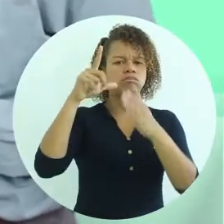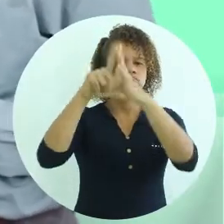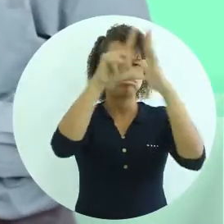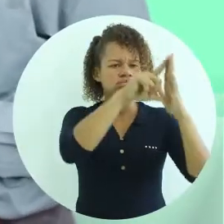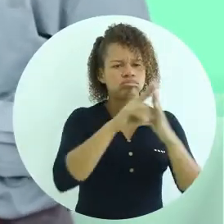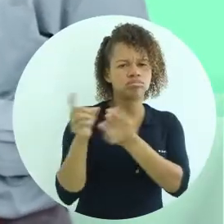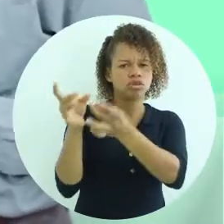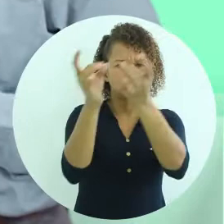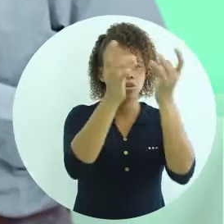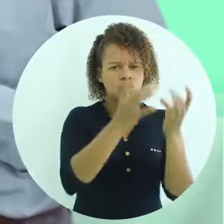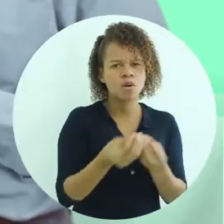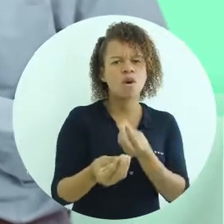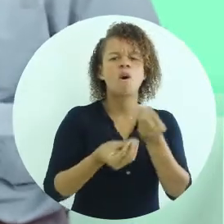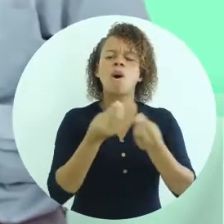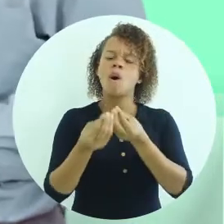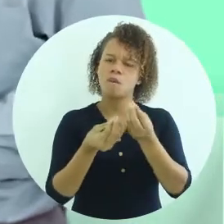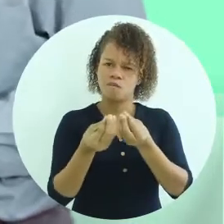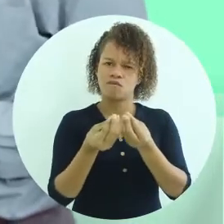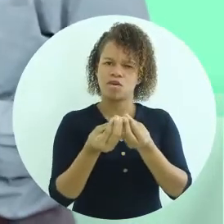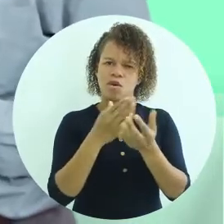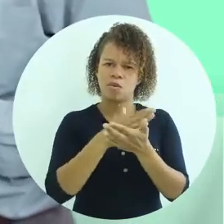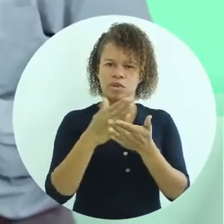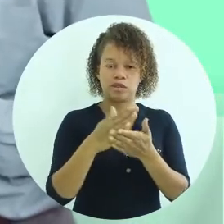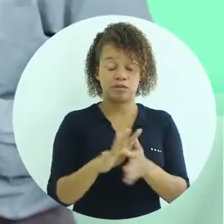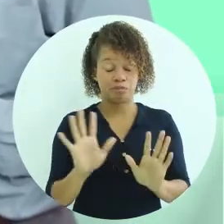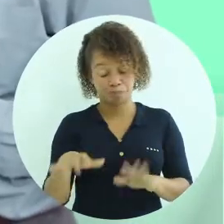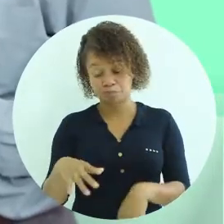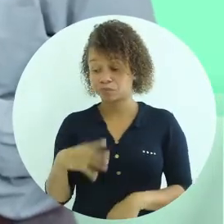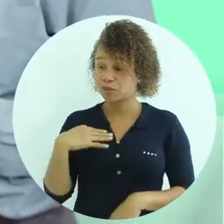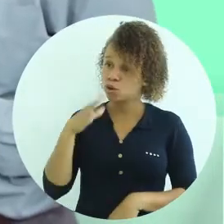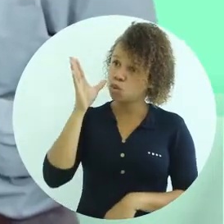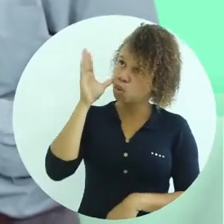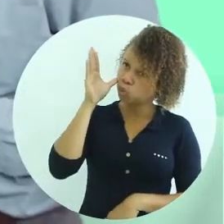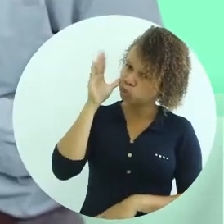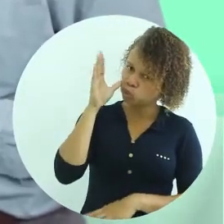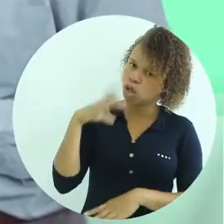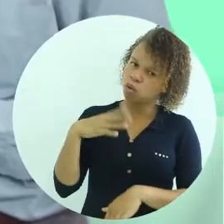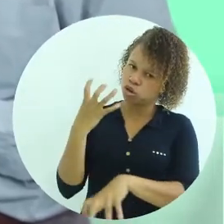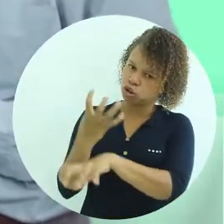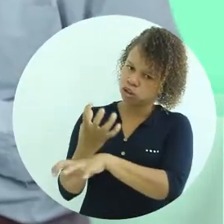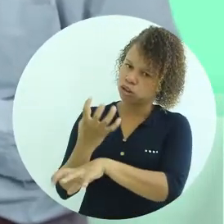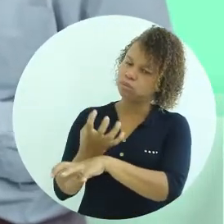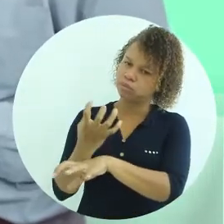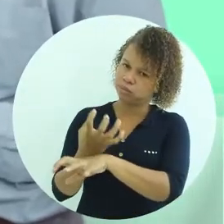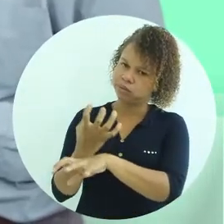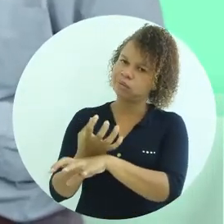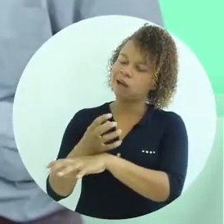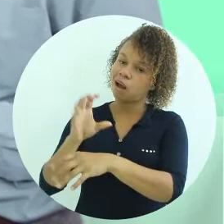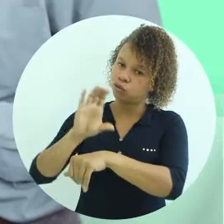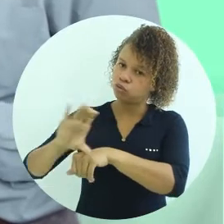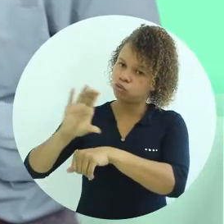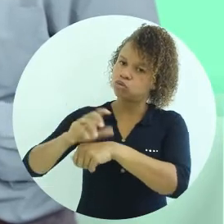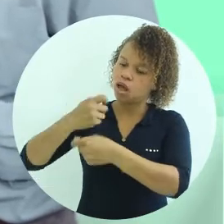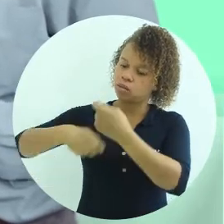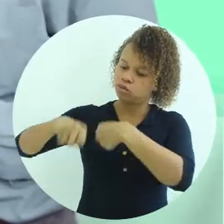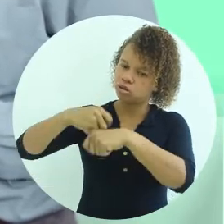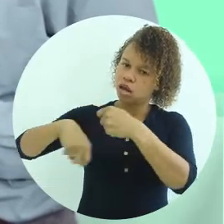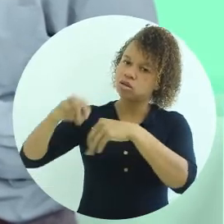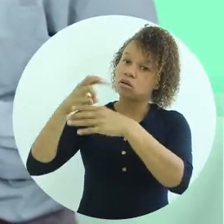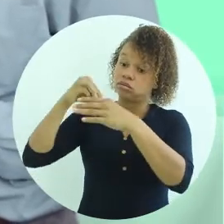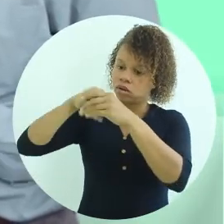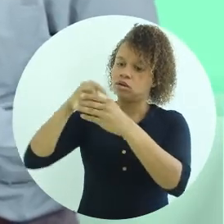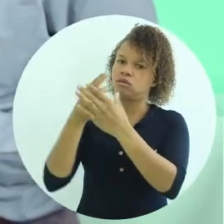para fazer essa prospecção de. Curioso, assim, que eu tive uma disciplina no curso de administração aqui na Universidade